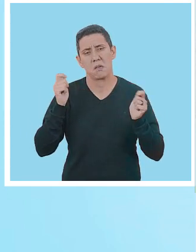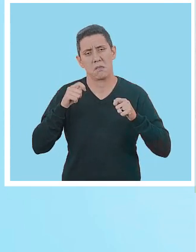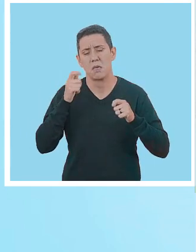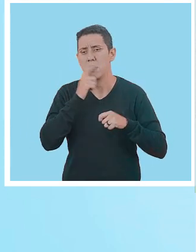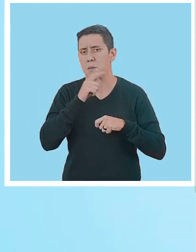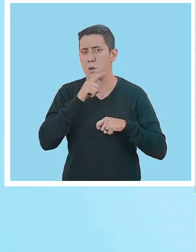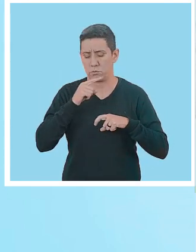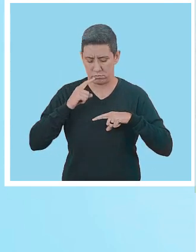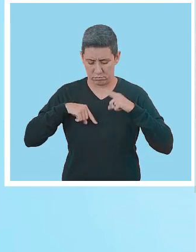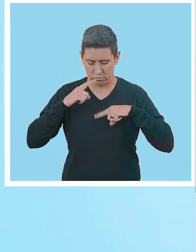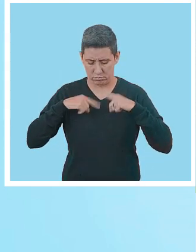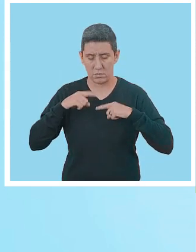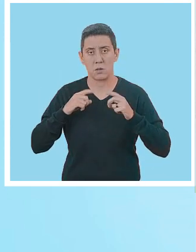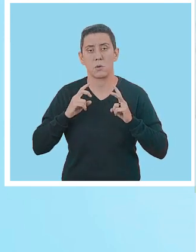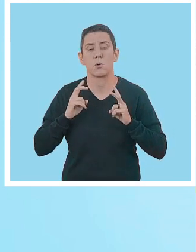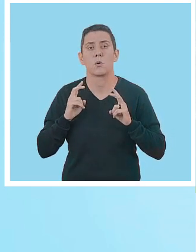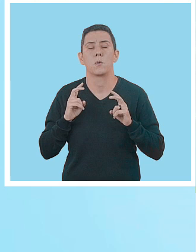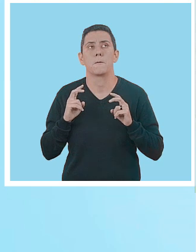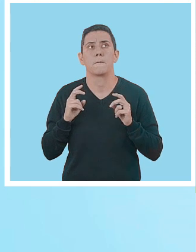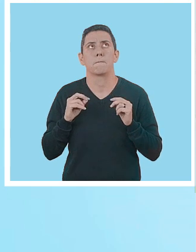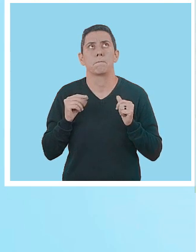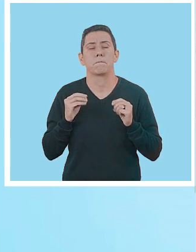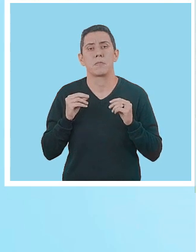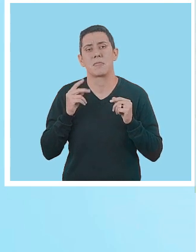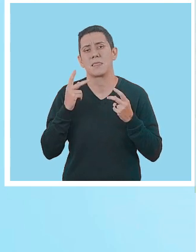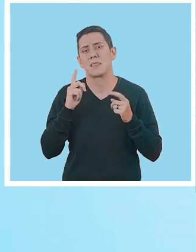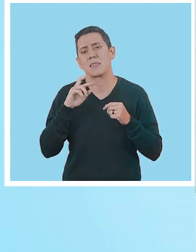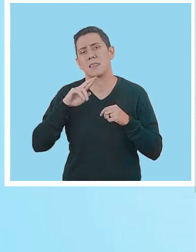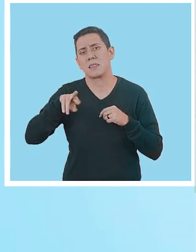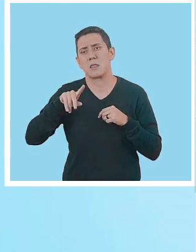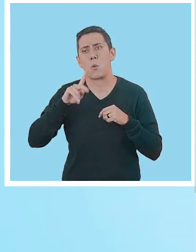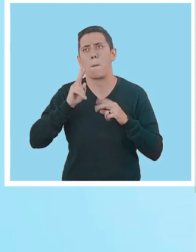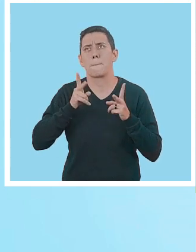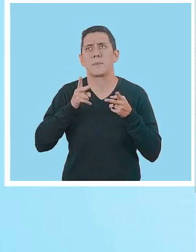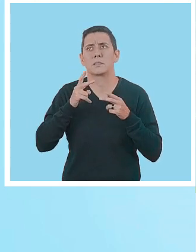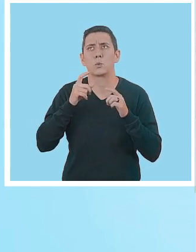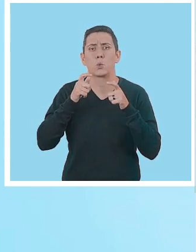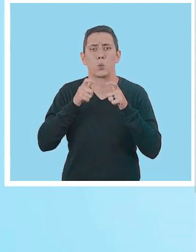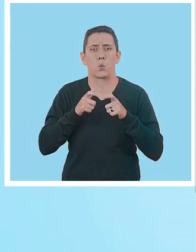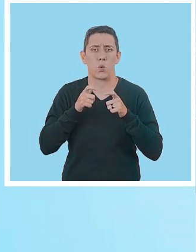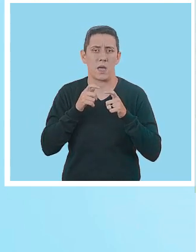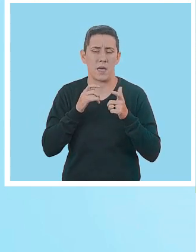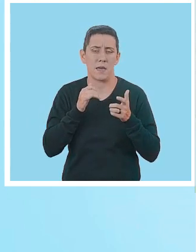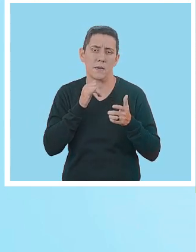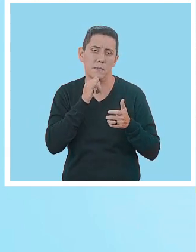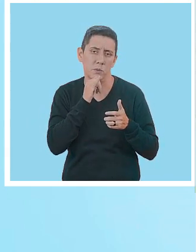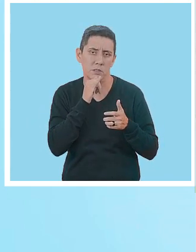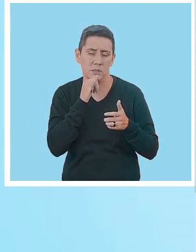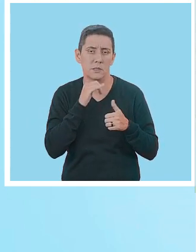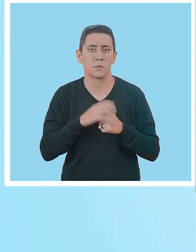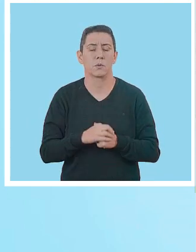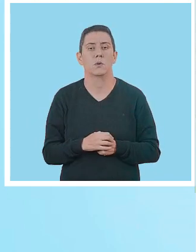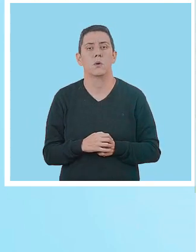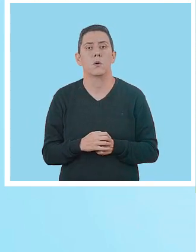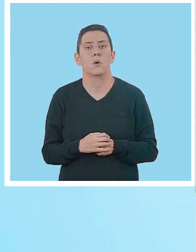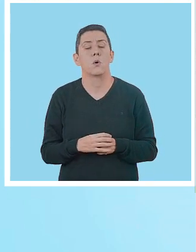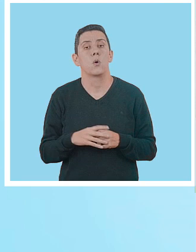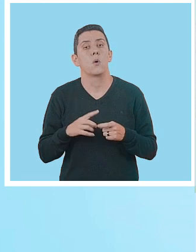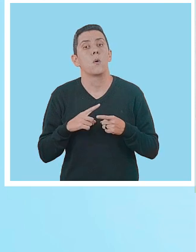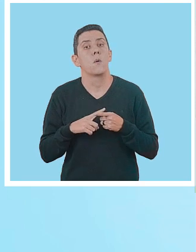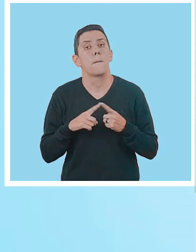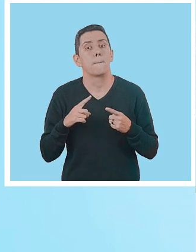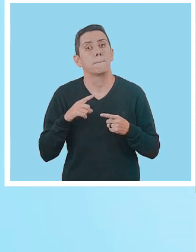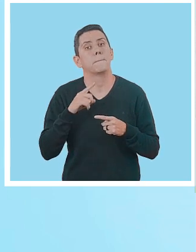no mesmo local de consumo Não exatamente no no telhado né mas sim em algum outro local esse local pode ser qualquer